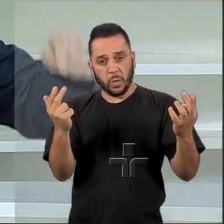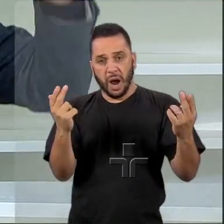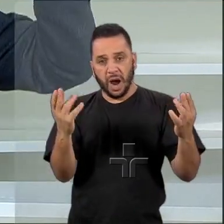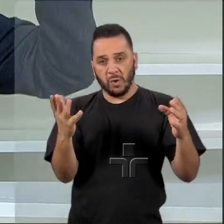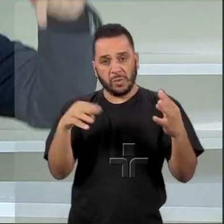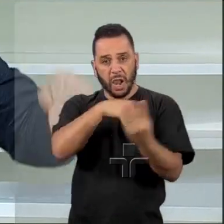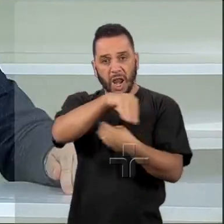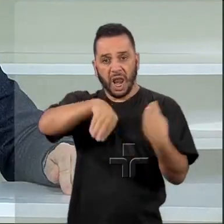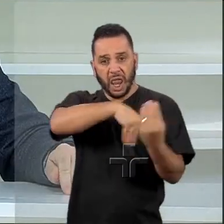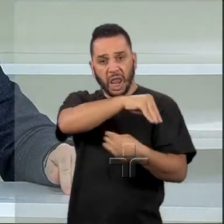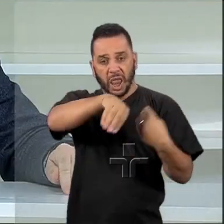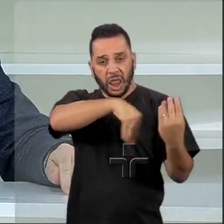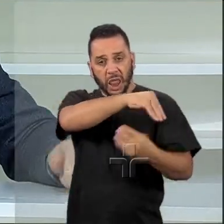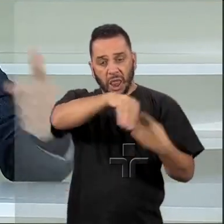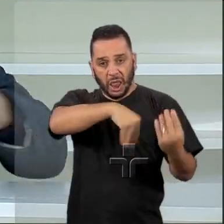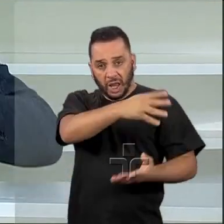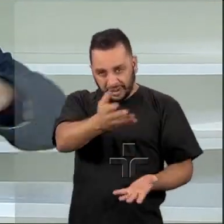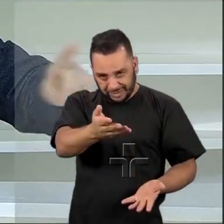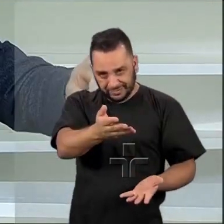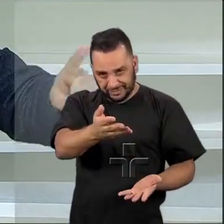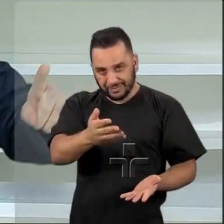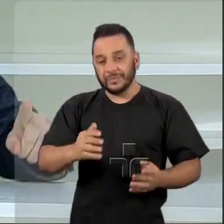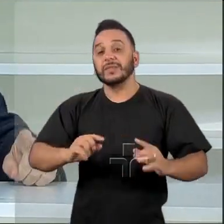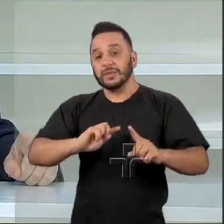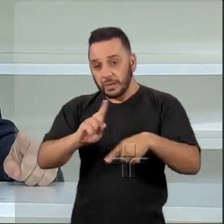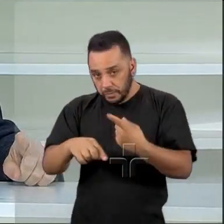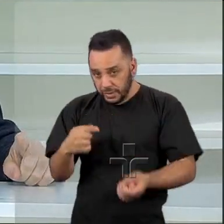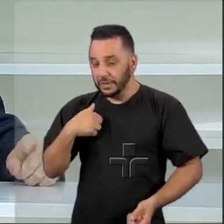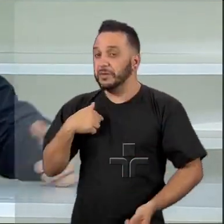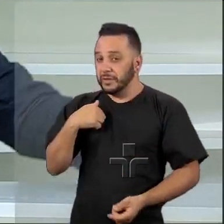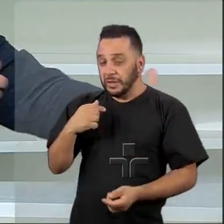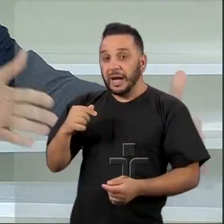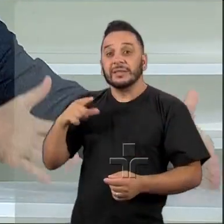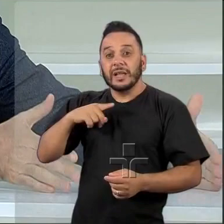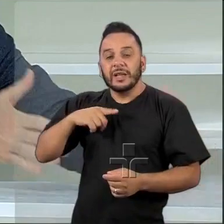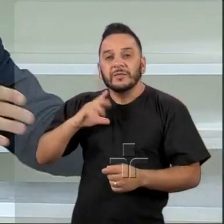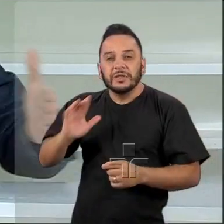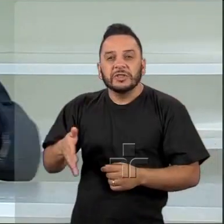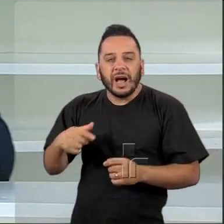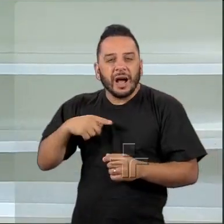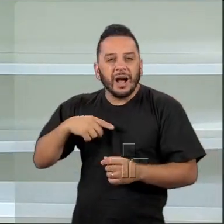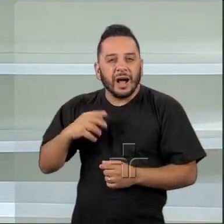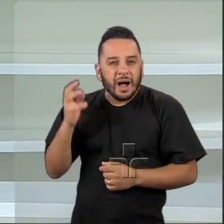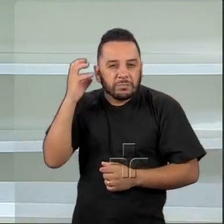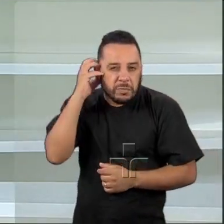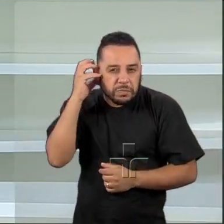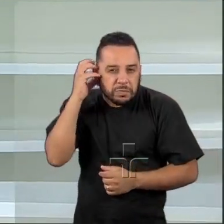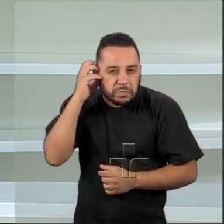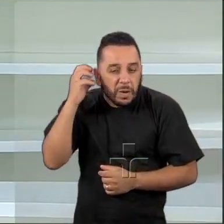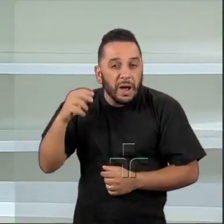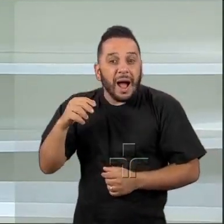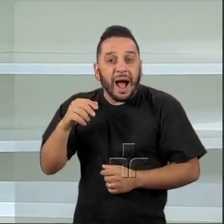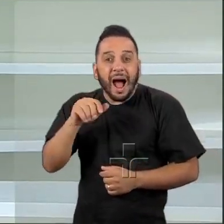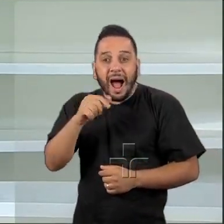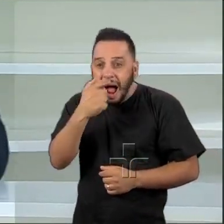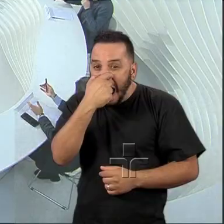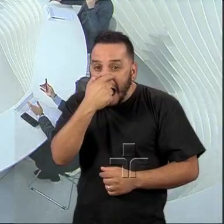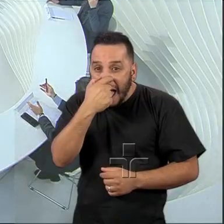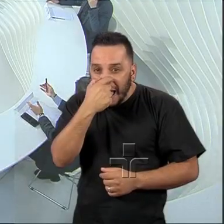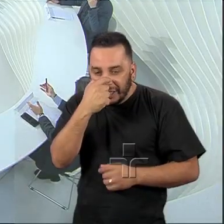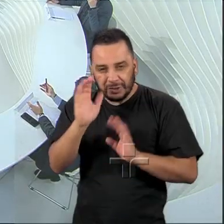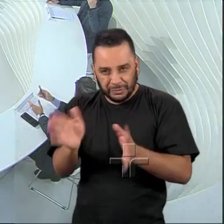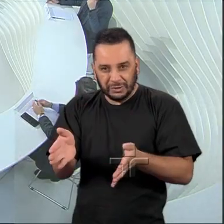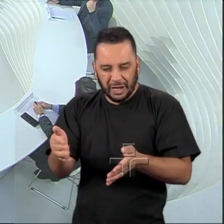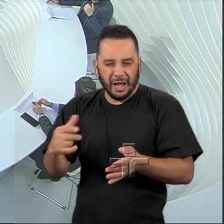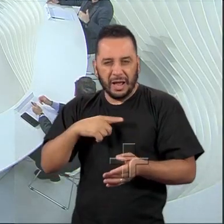ali. Quando veio a gravação do Aécio, ele falou, eu falei para vocês que eu estava certo. Aí teve a migração do antipetismo. Agora era o espaço do outsider,